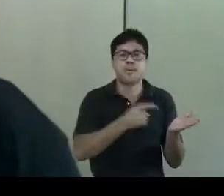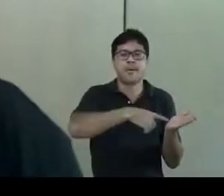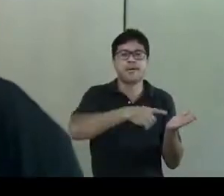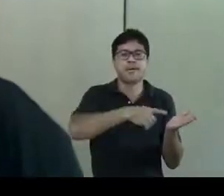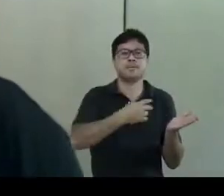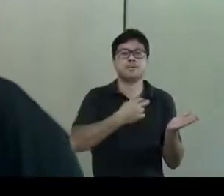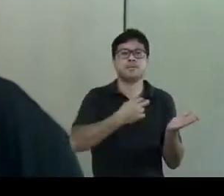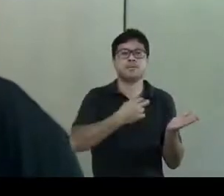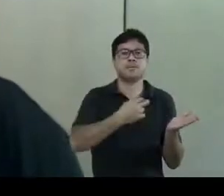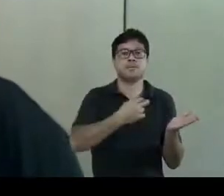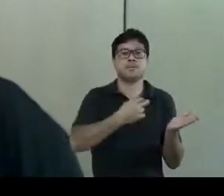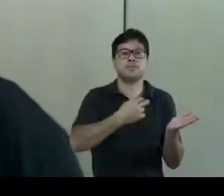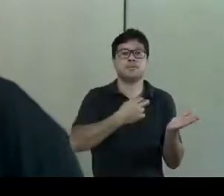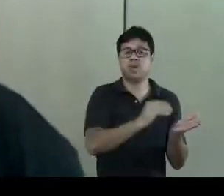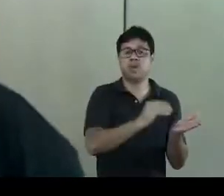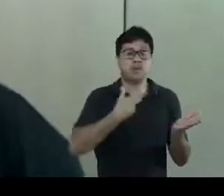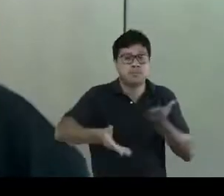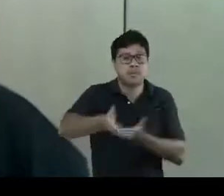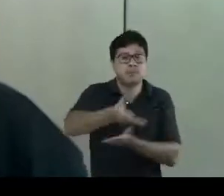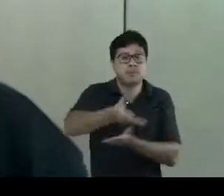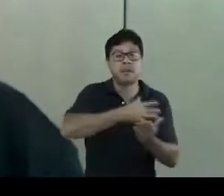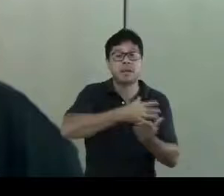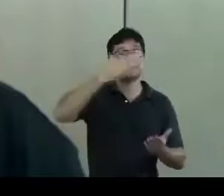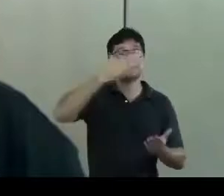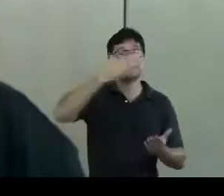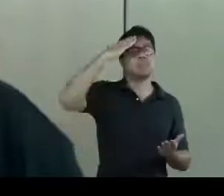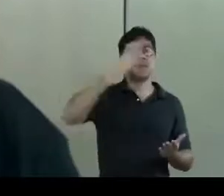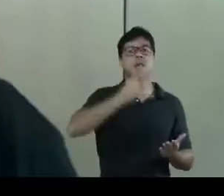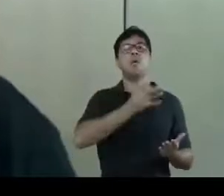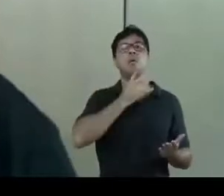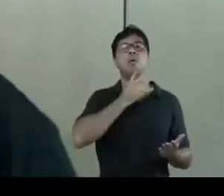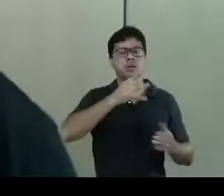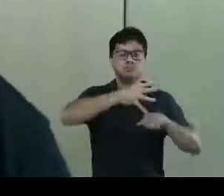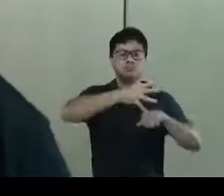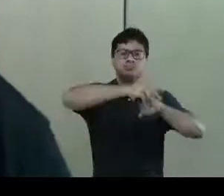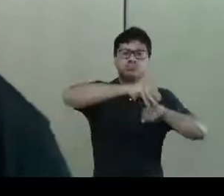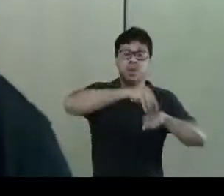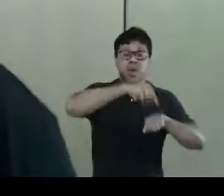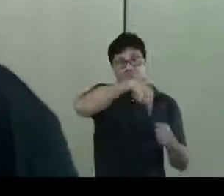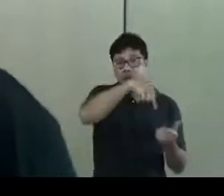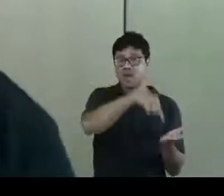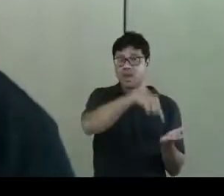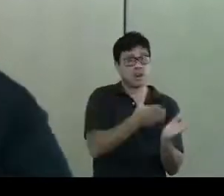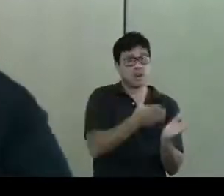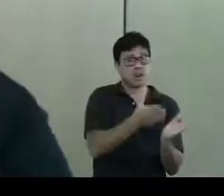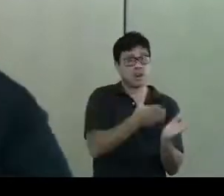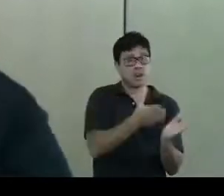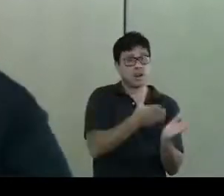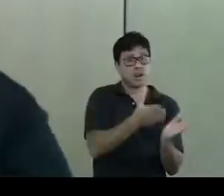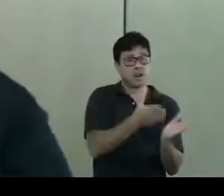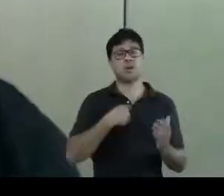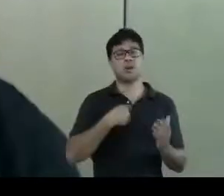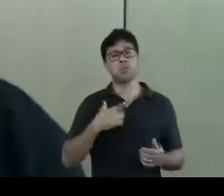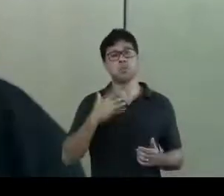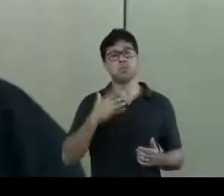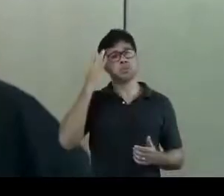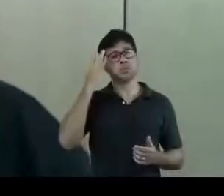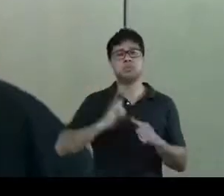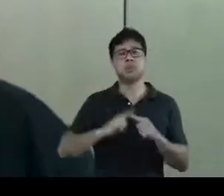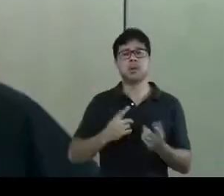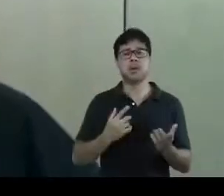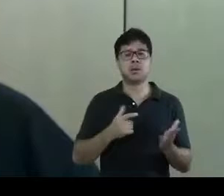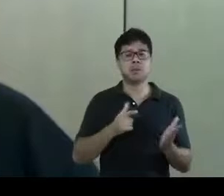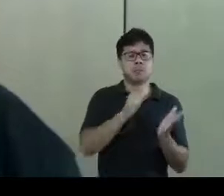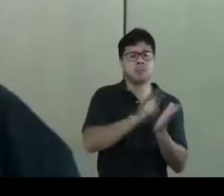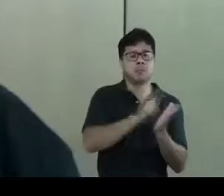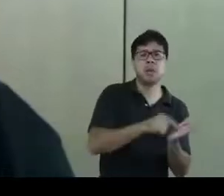fundamental, né, para a manutenção dos nossos saberes, do nosso conhecimento, né, e efetivamente eu não vejo por que o livro